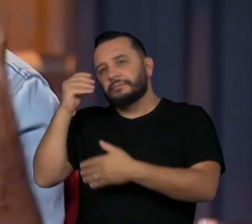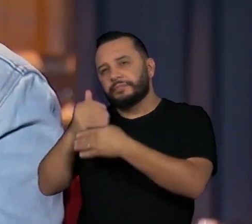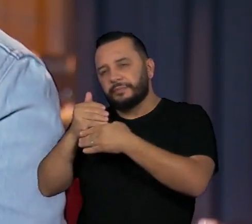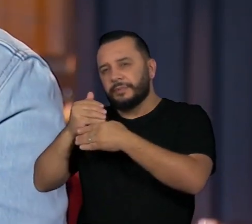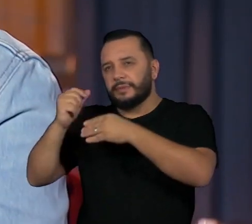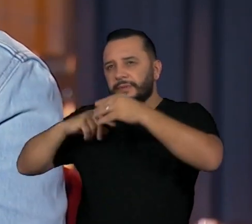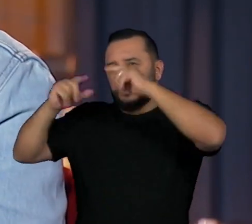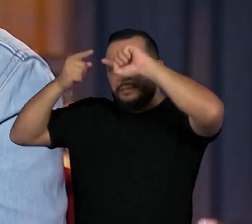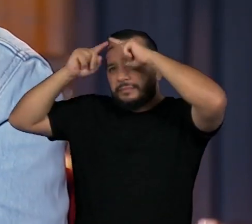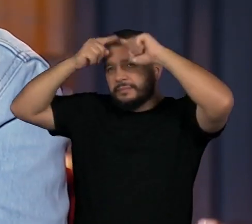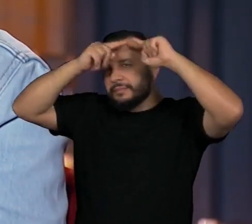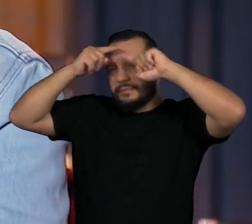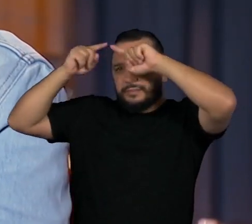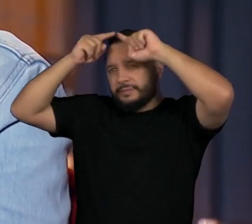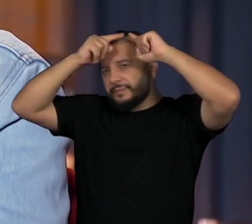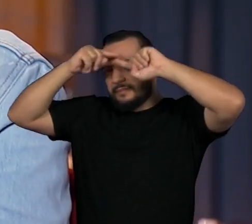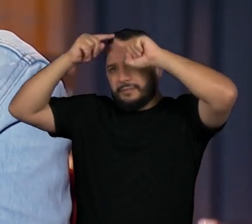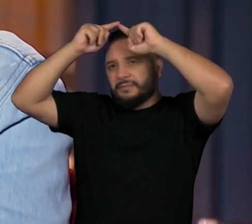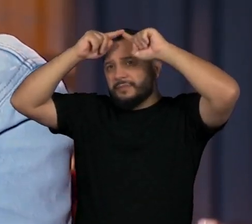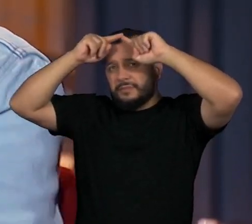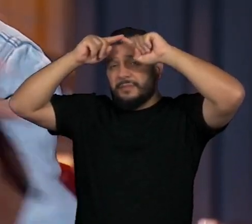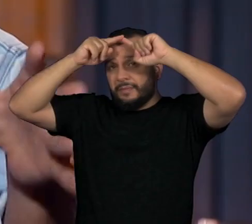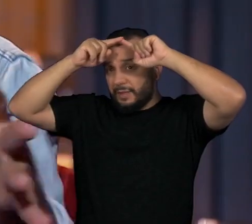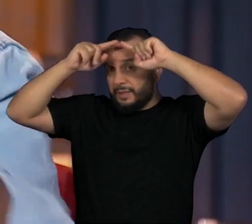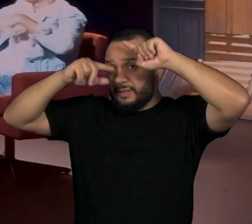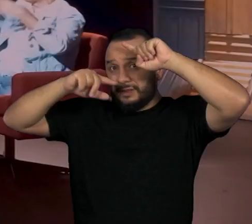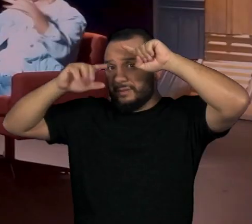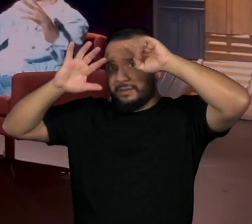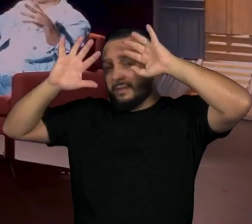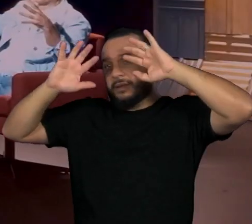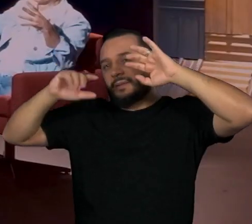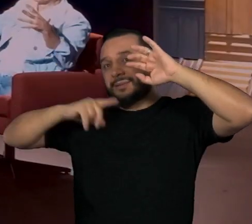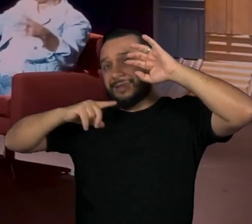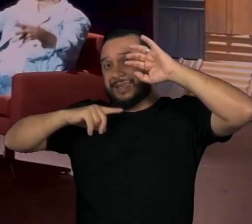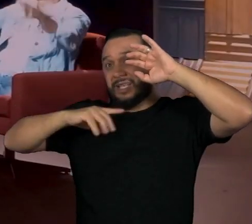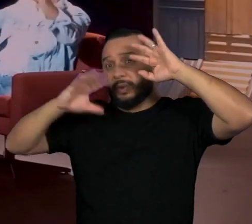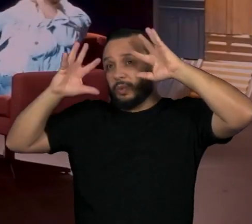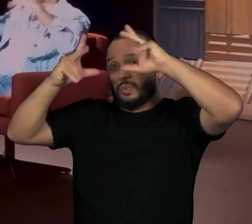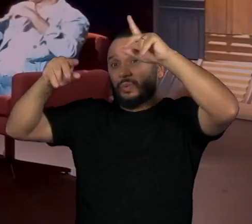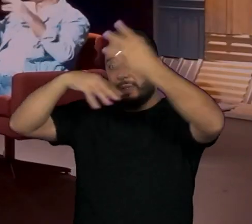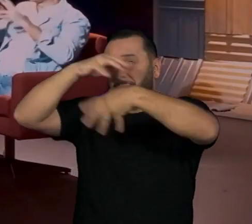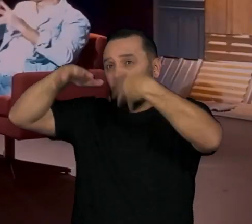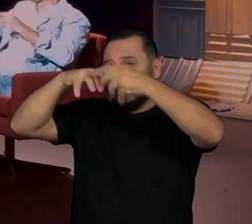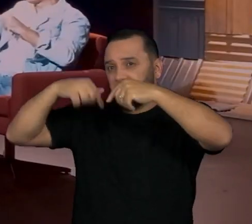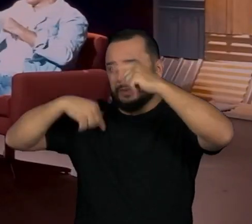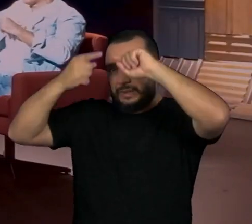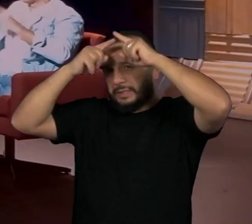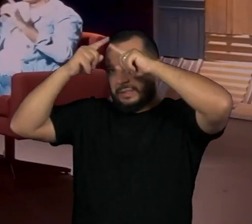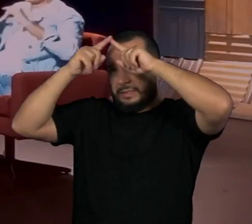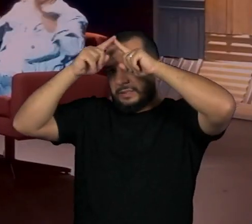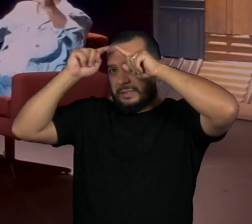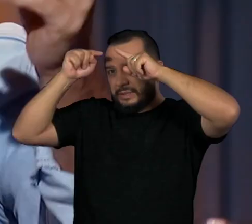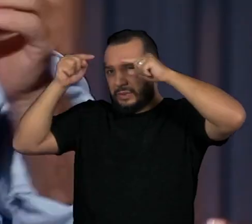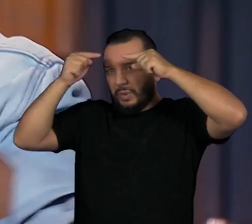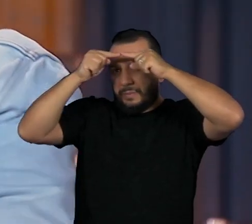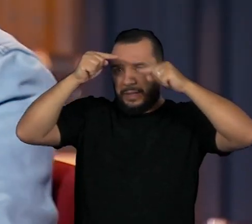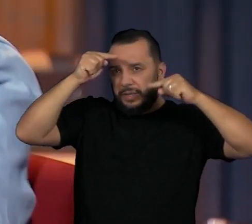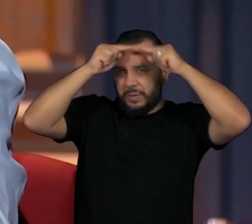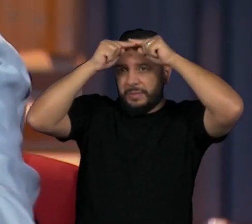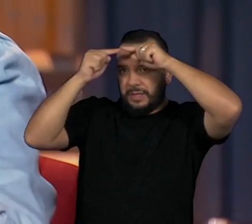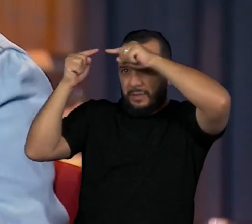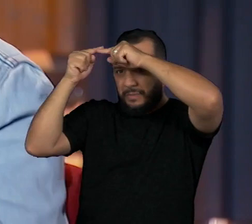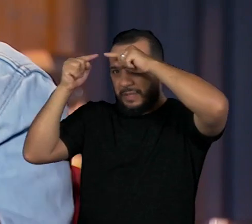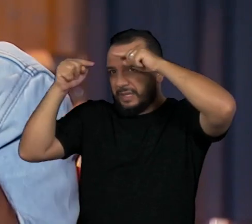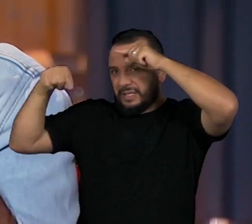podadas para poder fazer uma seleção, né? Porque é muito importante, se você conecta tudo com tudo, vira uma sopa. Então, eu preciso fazer uma seleção para dizer, não, isso vai com aquilo, isso vai com aquilo, isso que